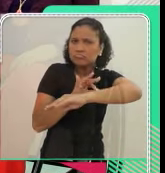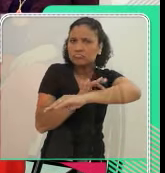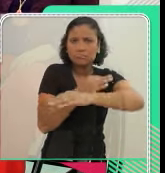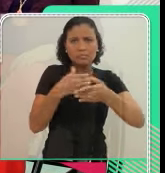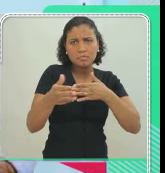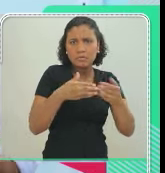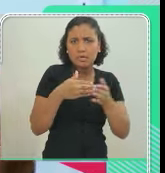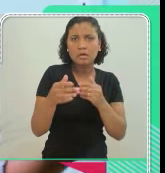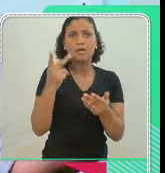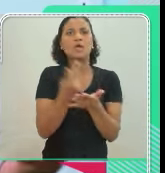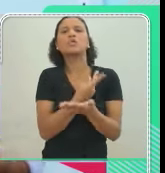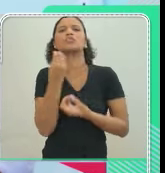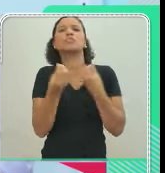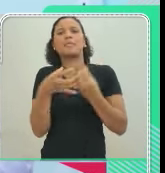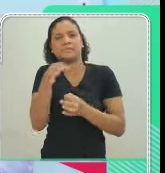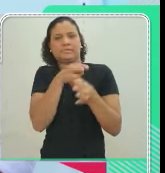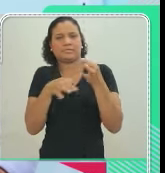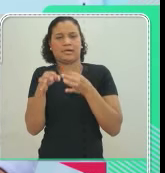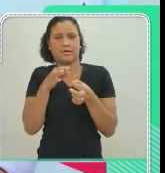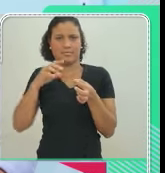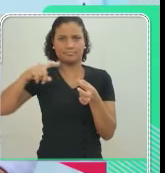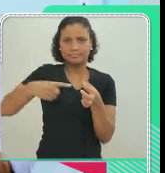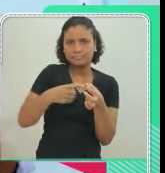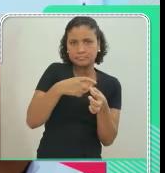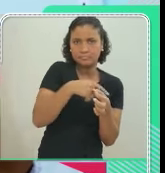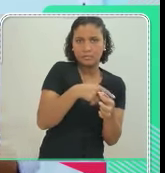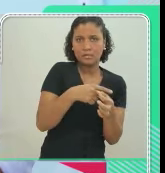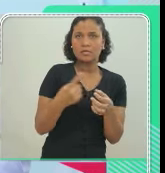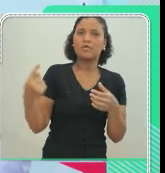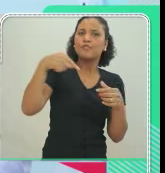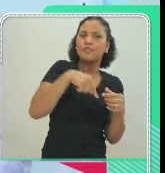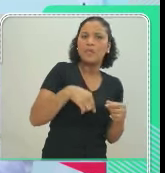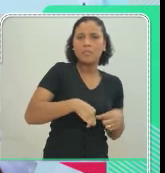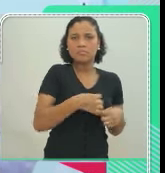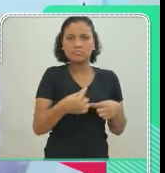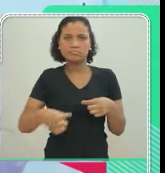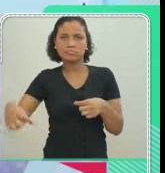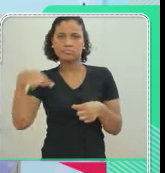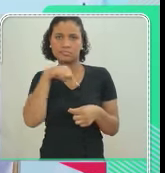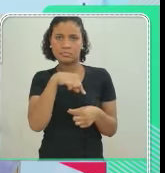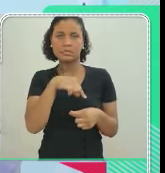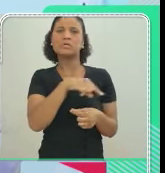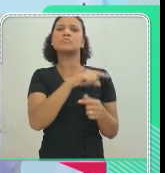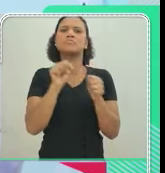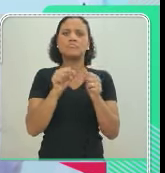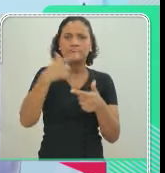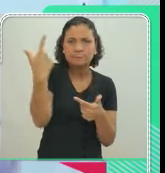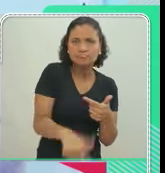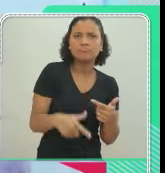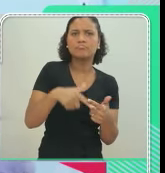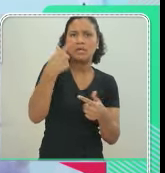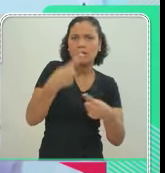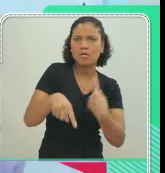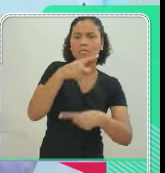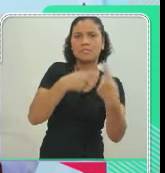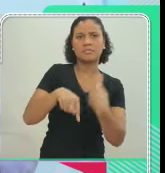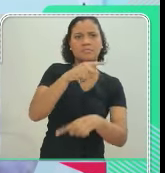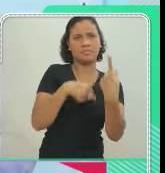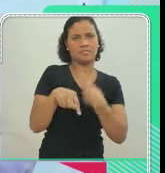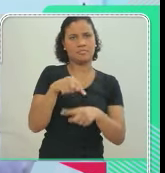do corpo, da mesma forma como acontece com a célula-tronco embrionária, que no caso veio de um embrião. E essa célula reprogramada, ela abre uma série